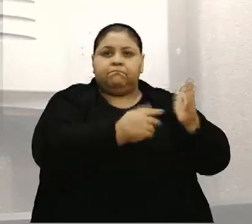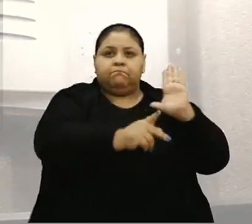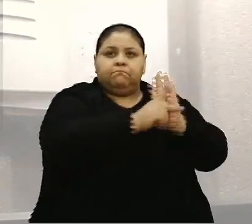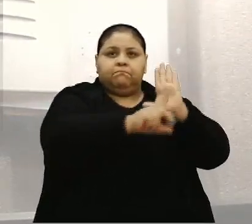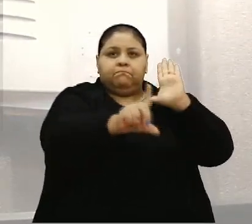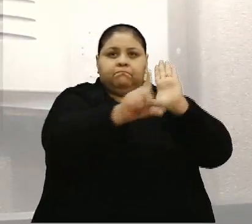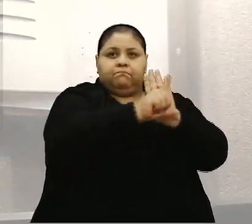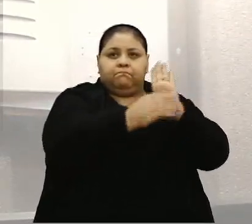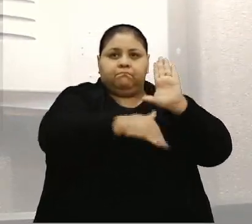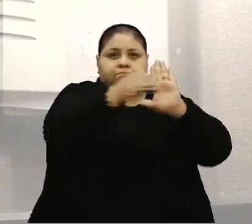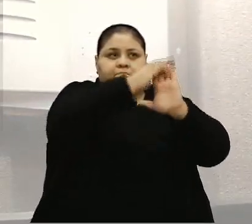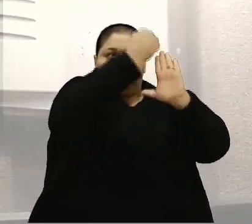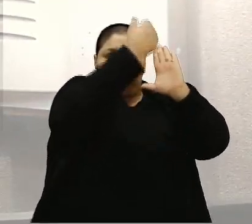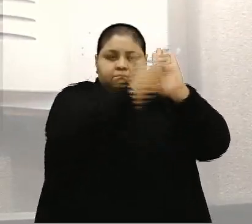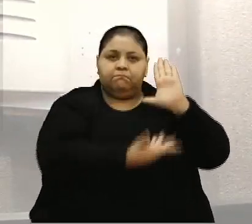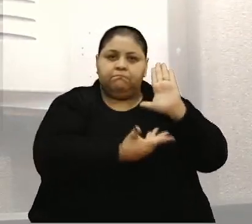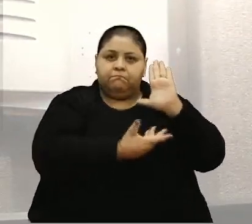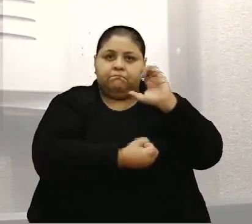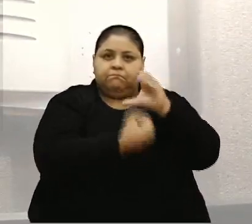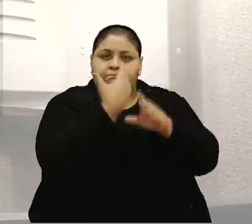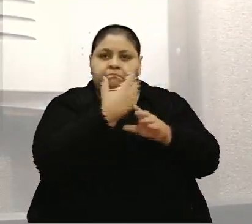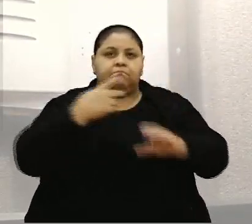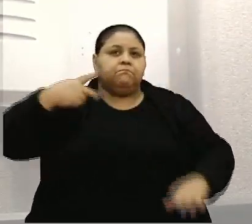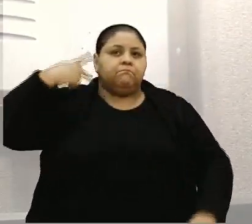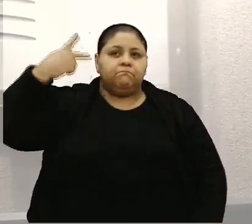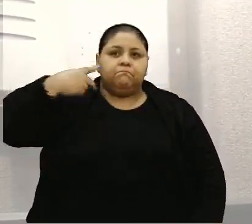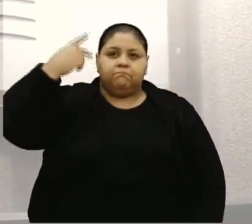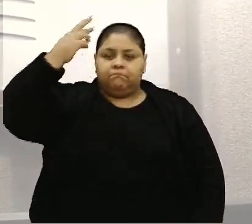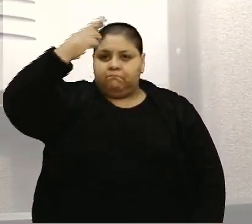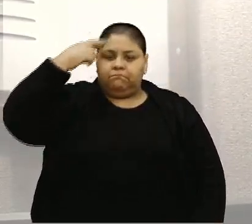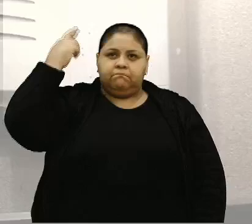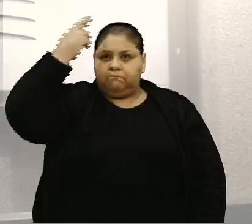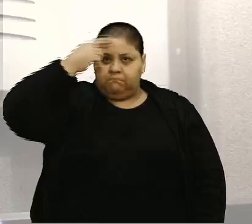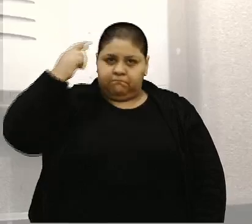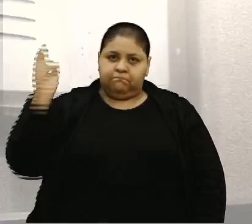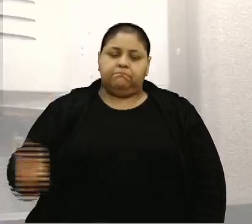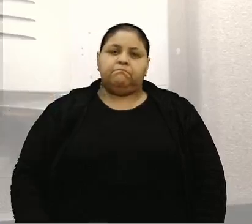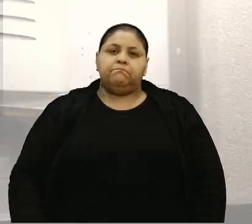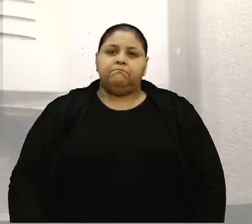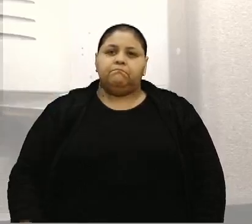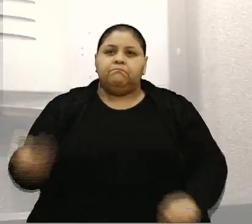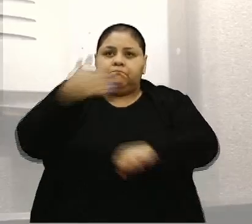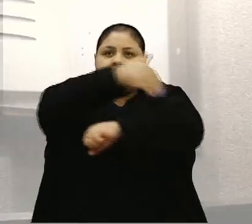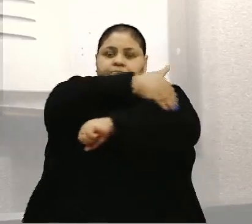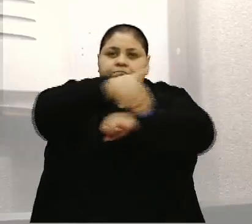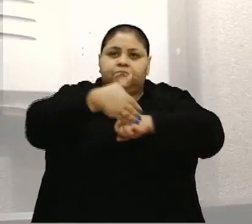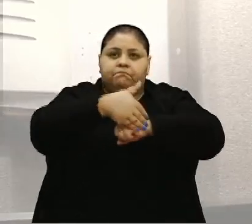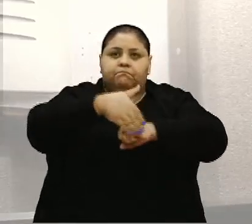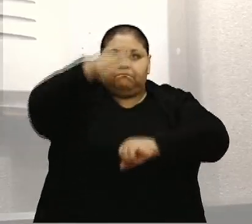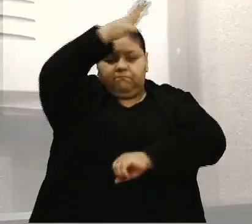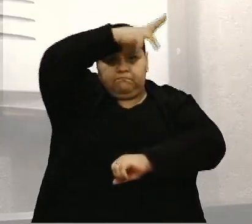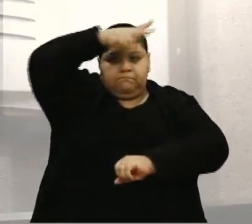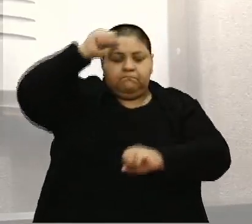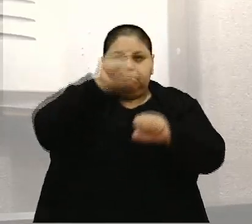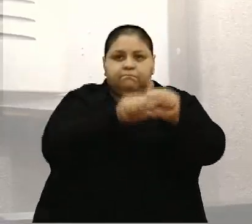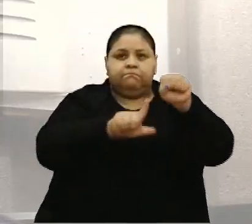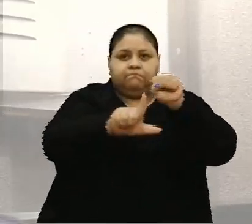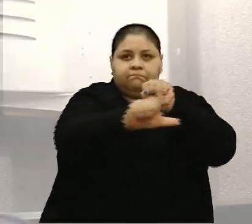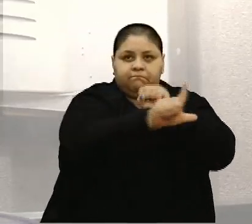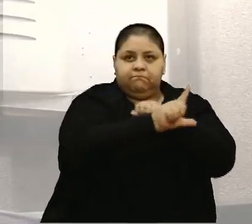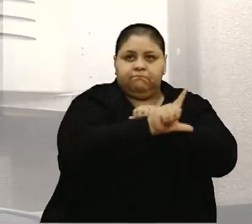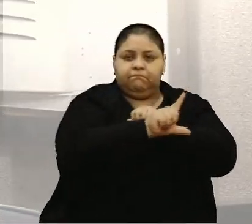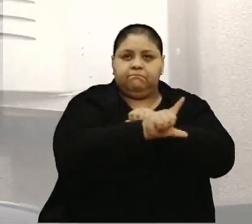de lei supremencionado, de autoria do vereador Rafael Bueno, que denomina Via Pública Municipal do Loteamento